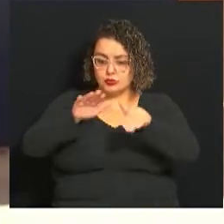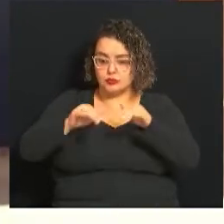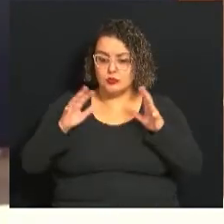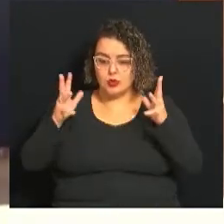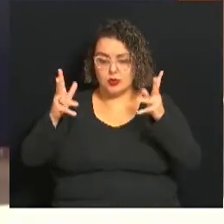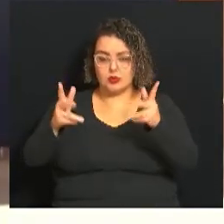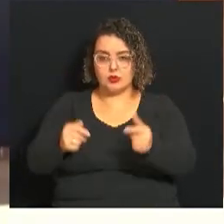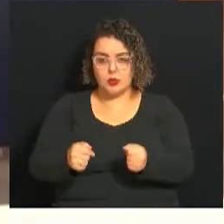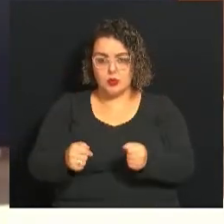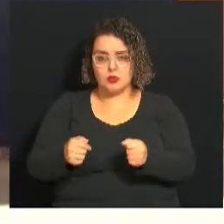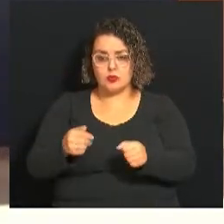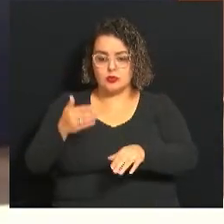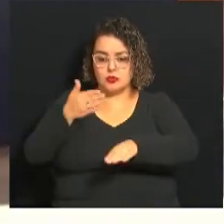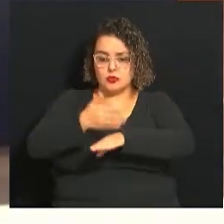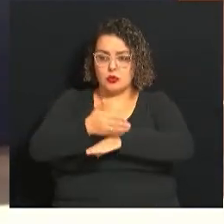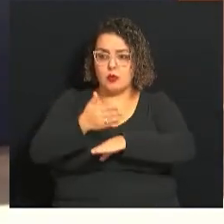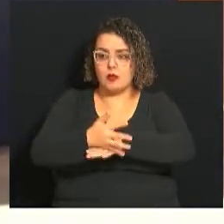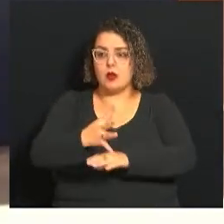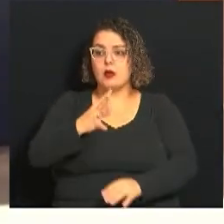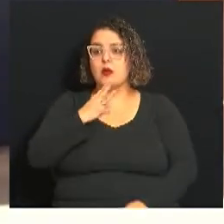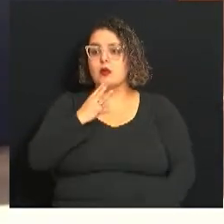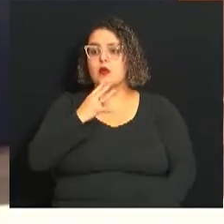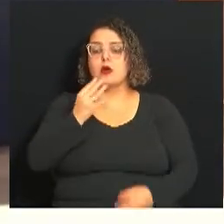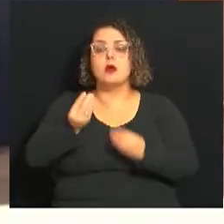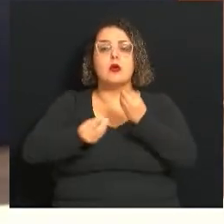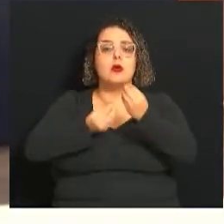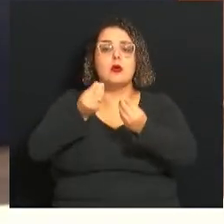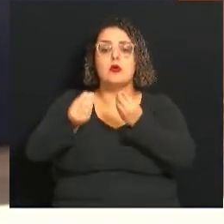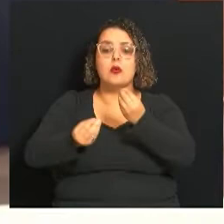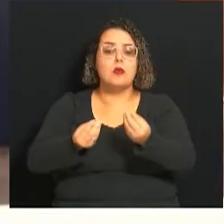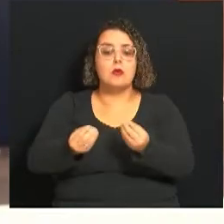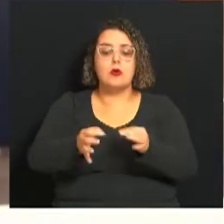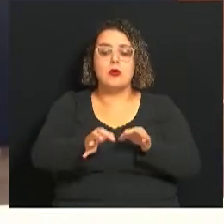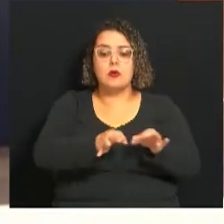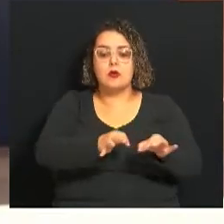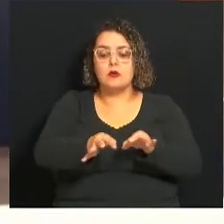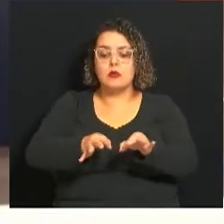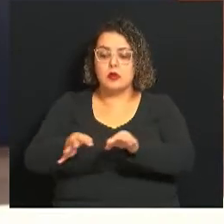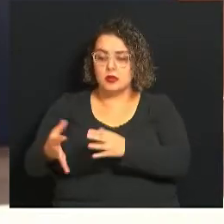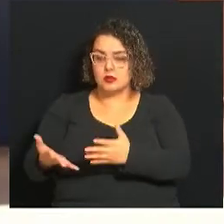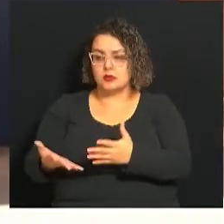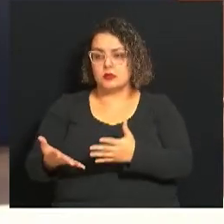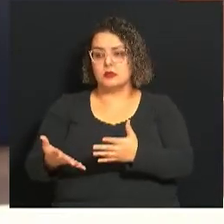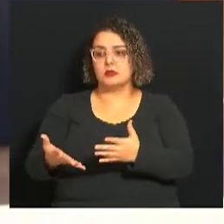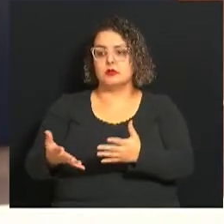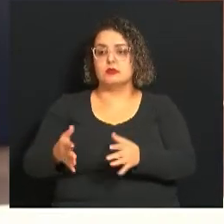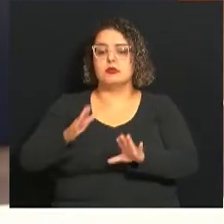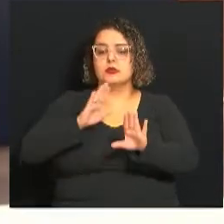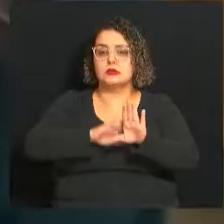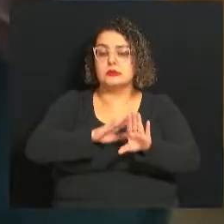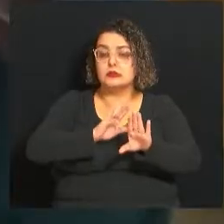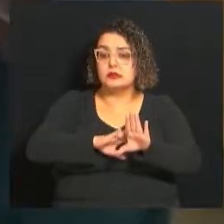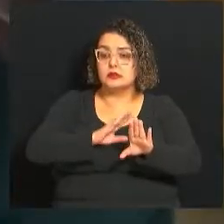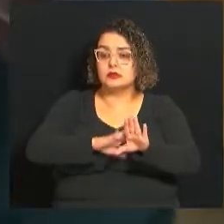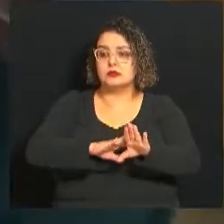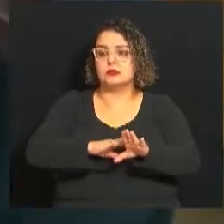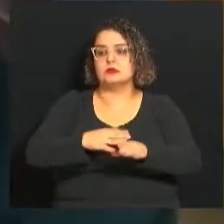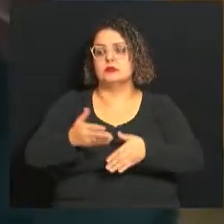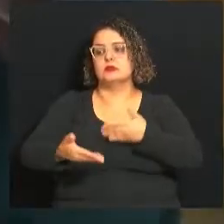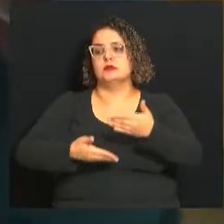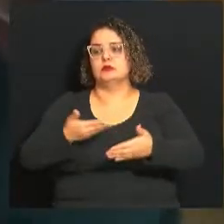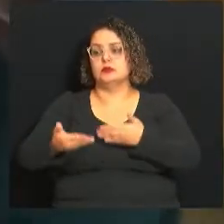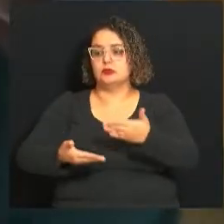primeiro, para a gente conhecer como é que é feito o planejamento, né, e a execução desses serviços. O